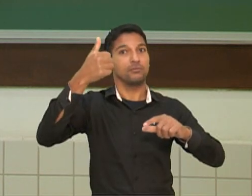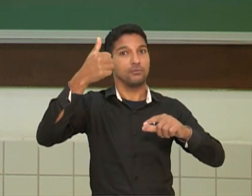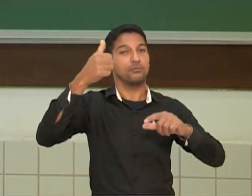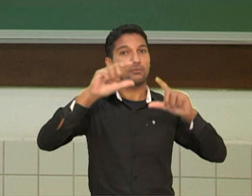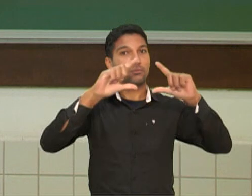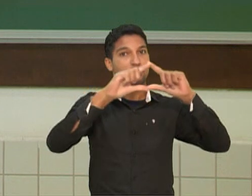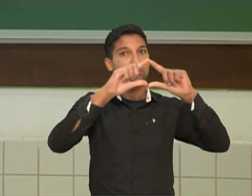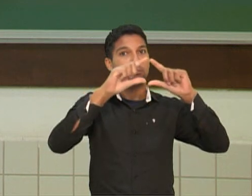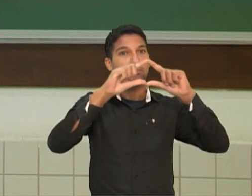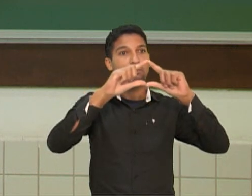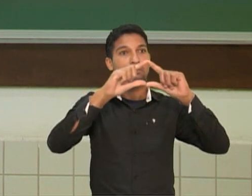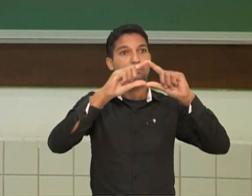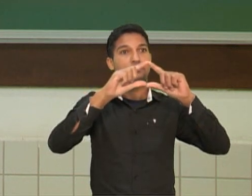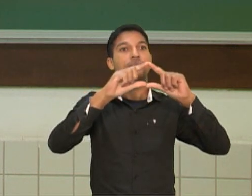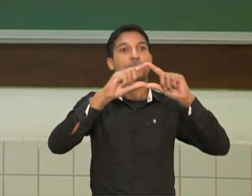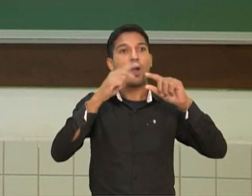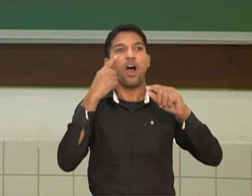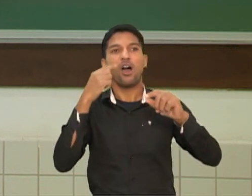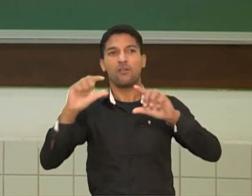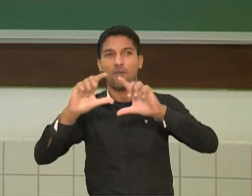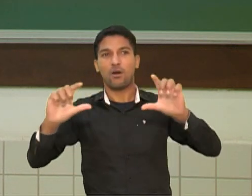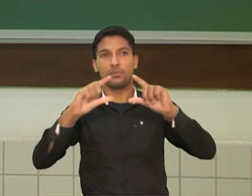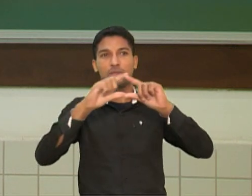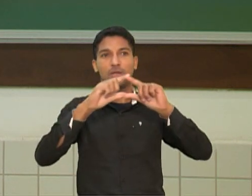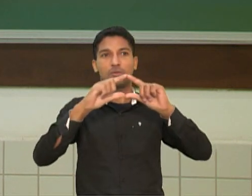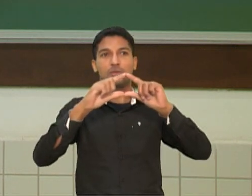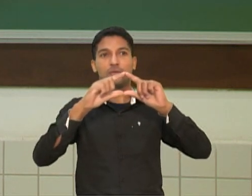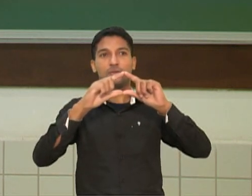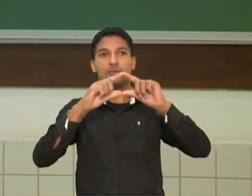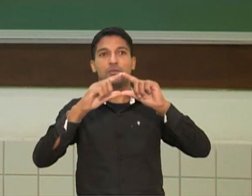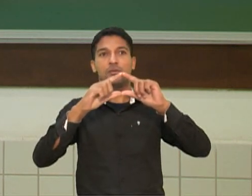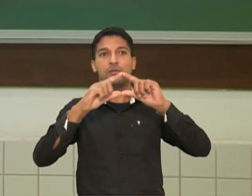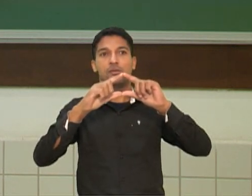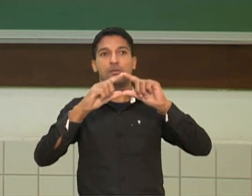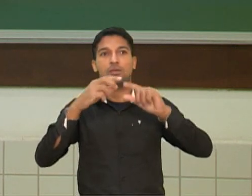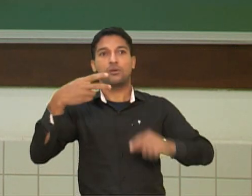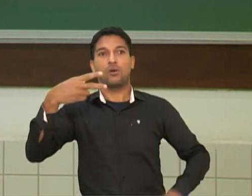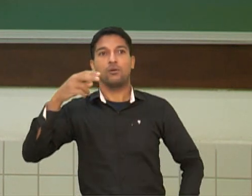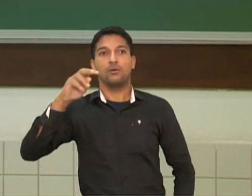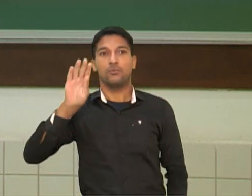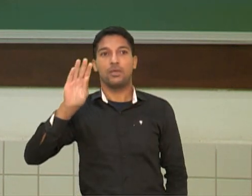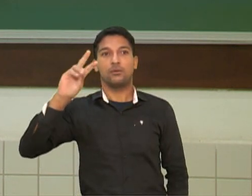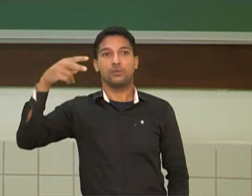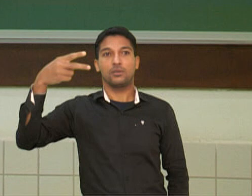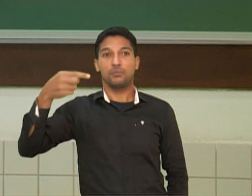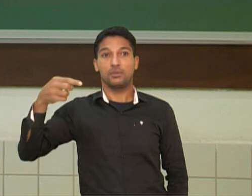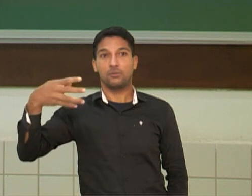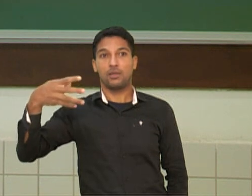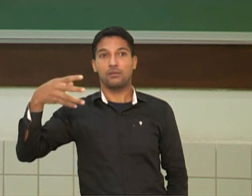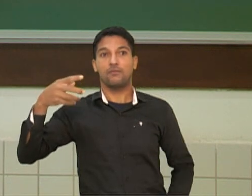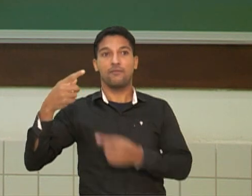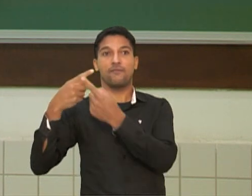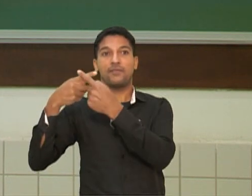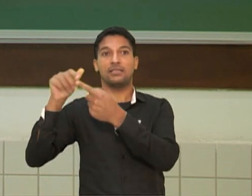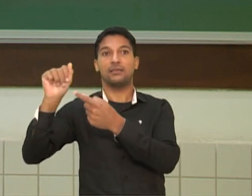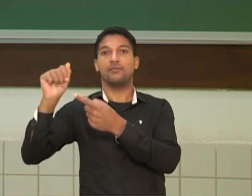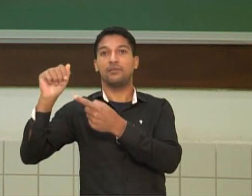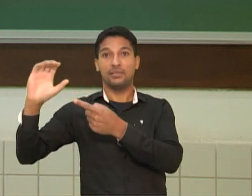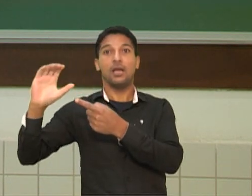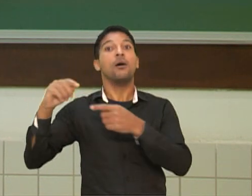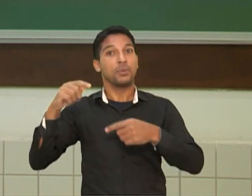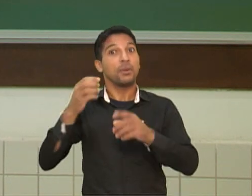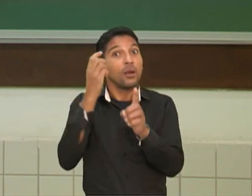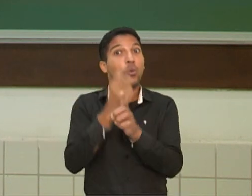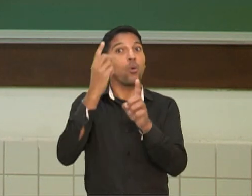você analisa o gráfico, o que é essa análise de gráfico? Você já sabe que é uma equação de segundo grau, porque está no enunciado, o resultado